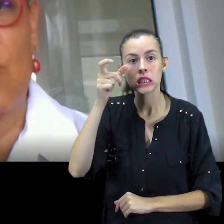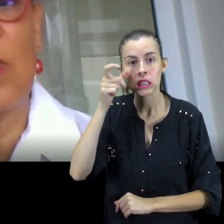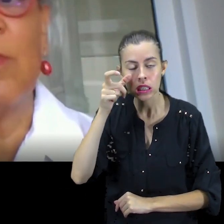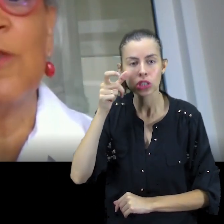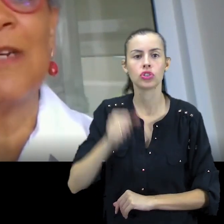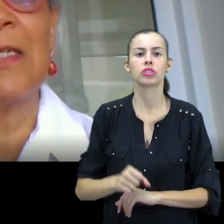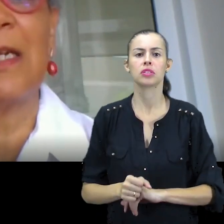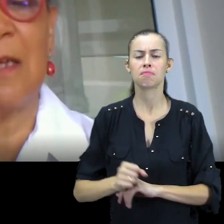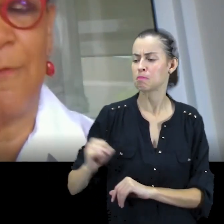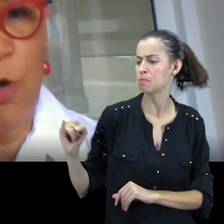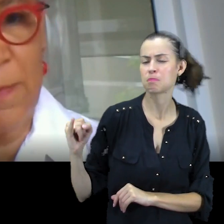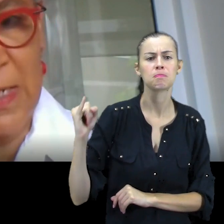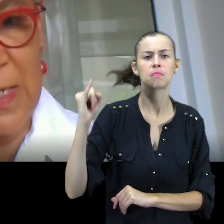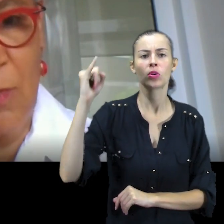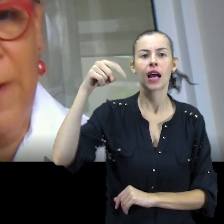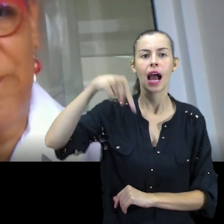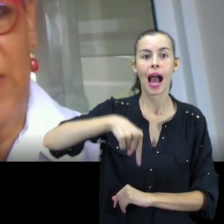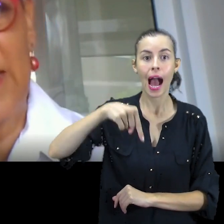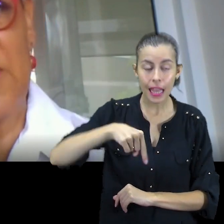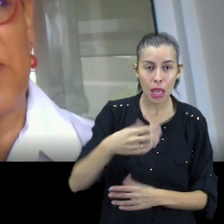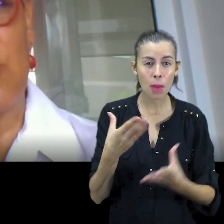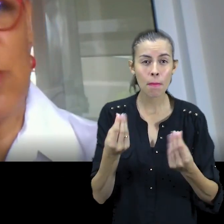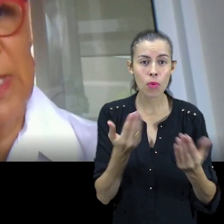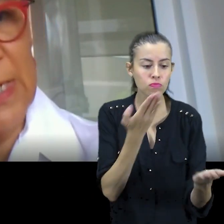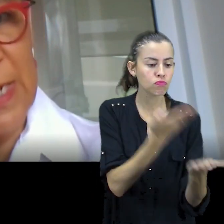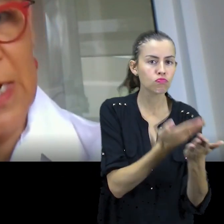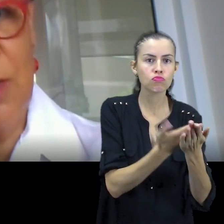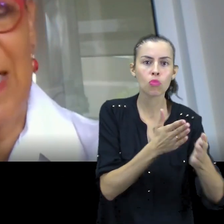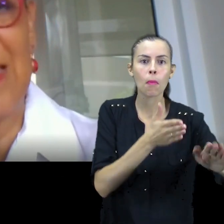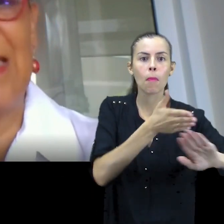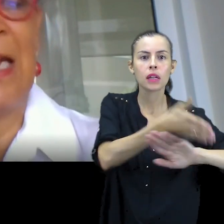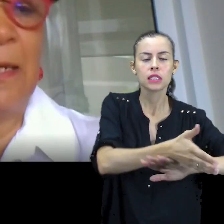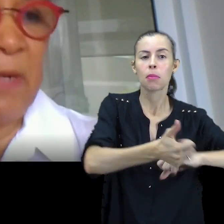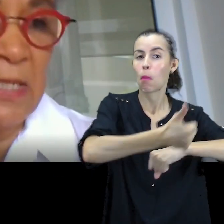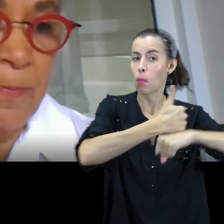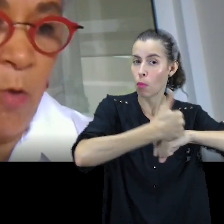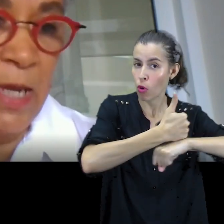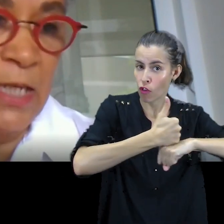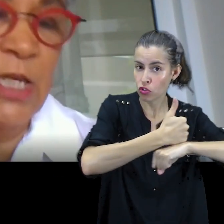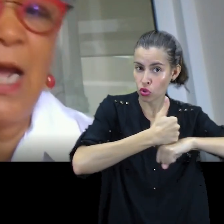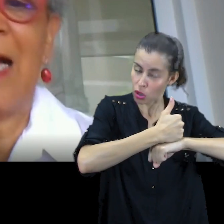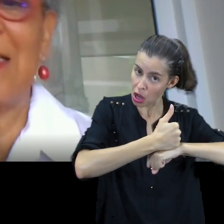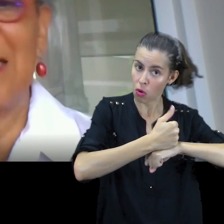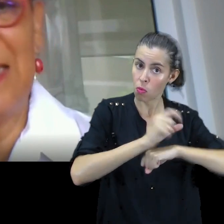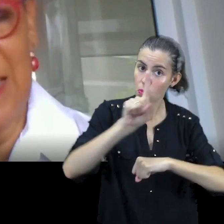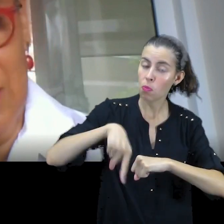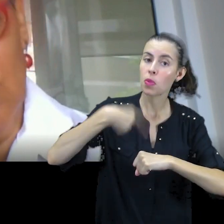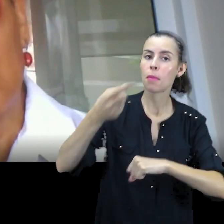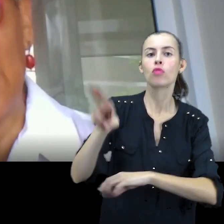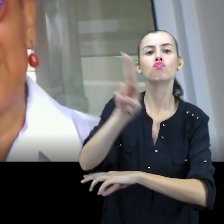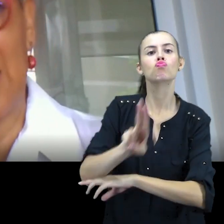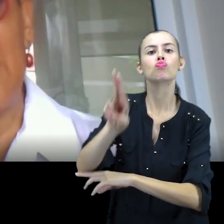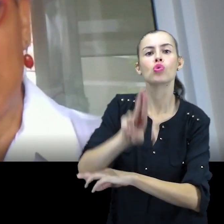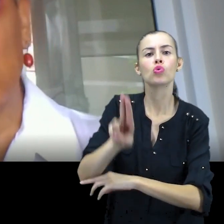essa discussão e de fazer essa formação, né, que as pessoas que estejam aqui, e principalmente as que